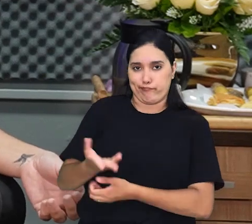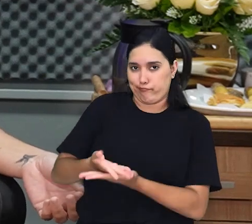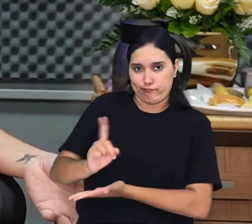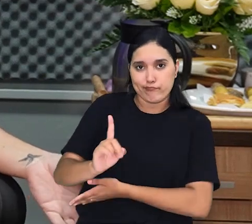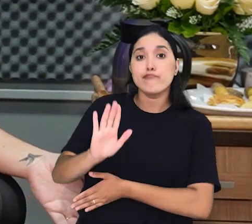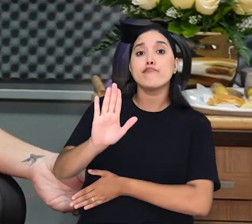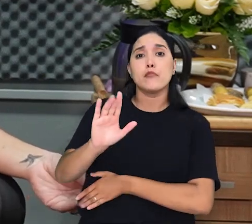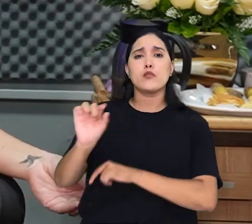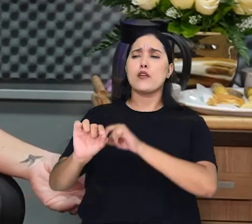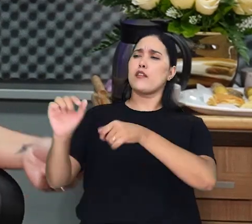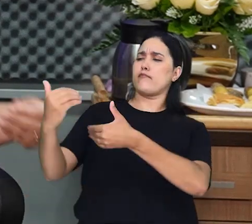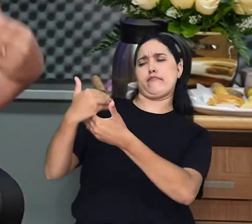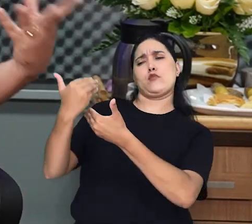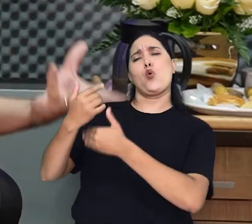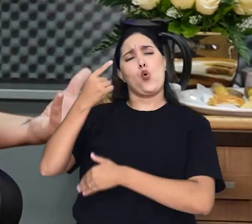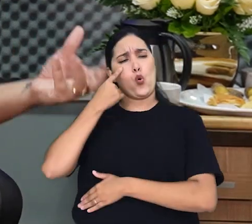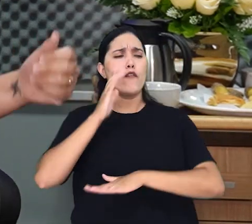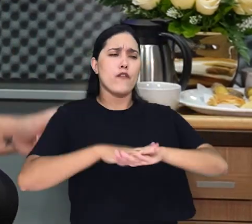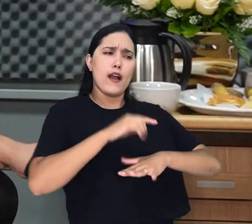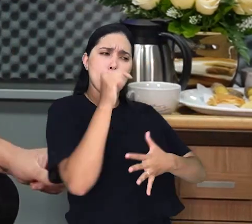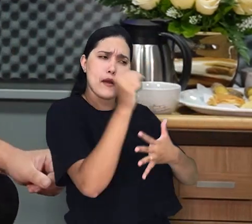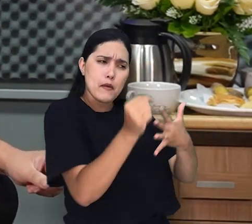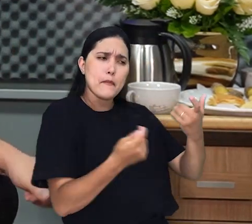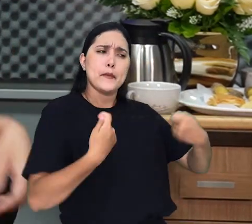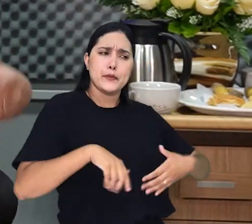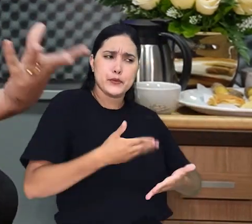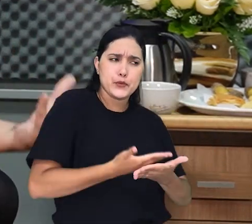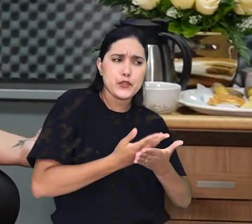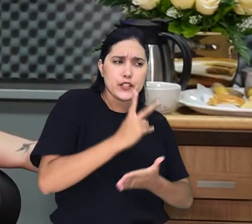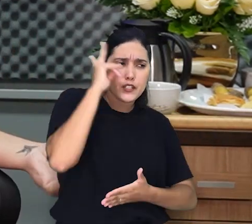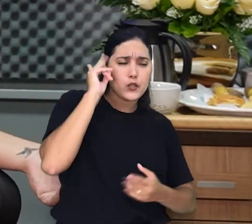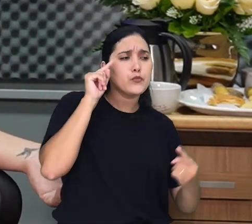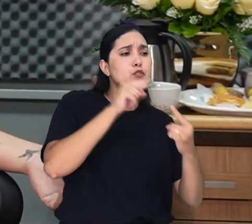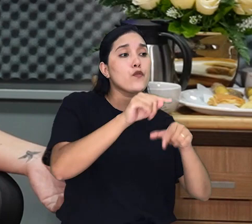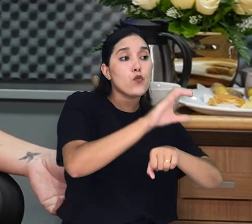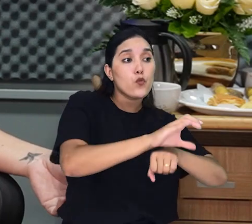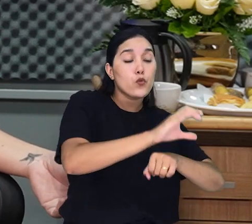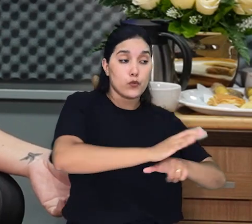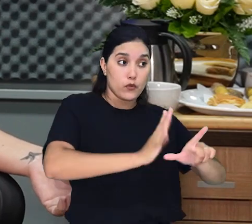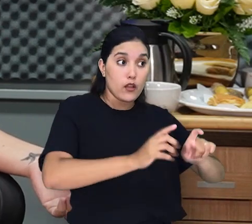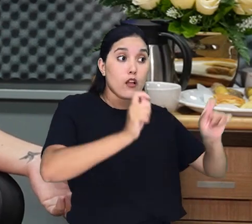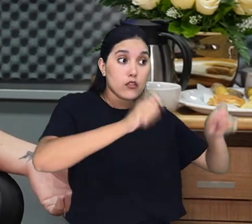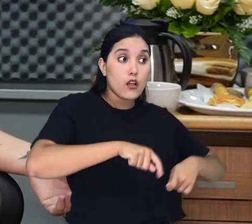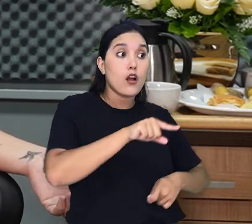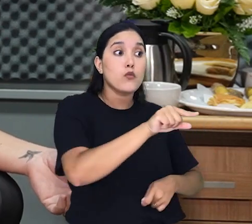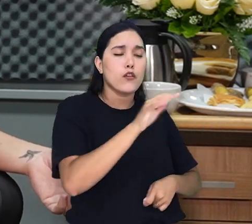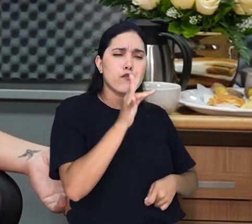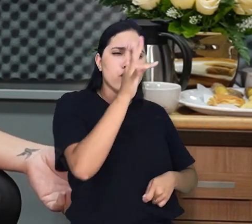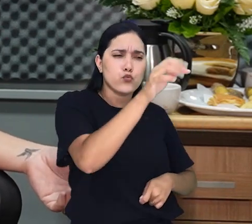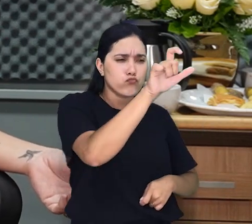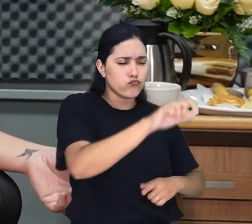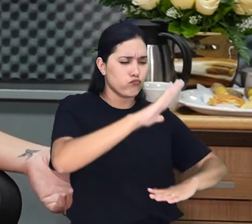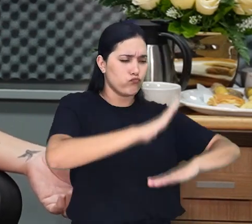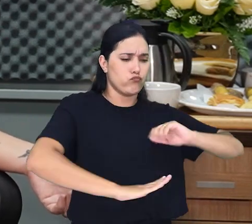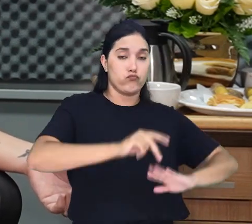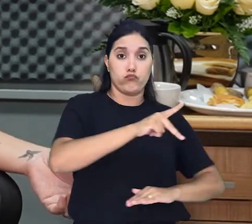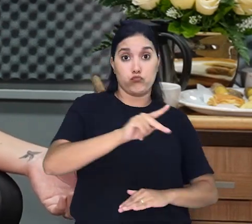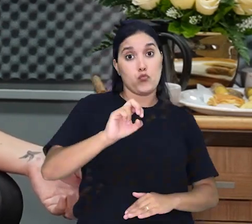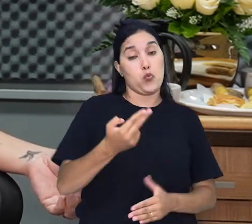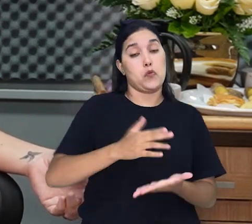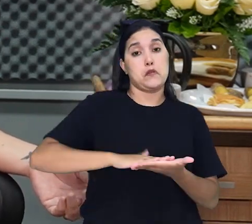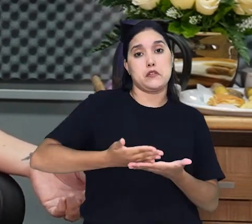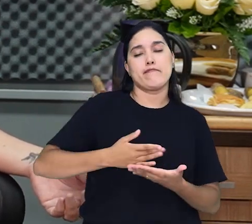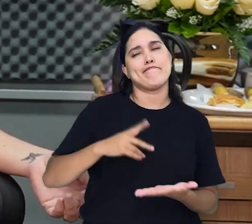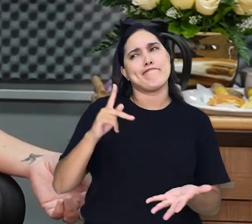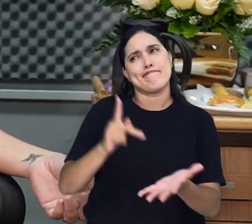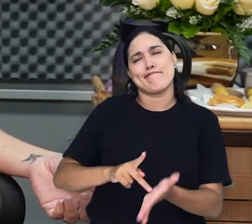para letras libras, para te poder, né, ser uma intérprete ou uma professora. Não fiz, né, não era a área que eu queria, mas